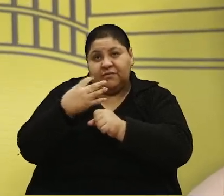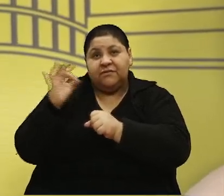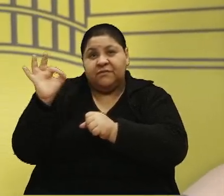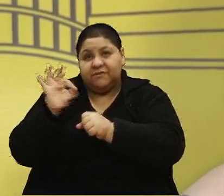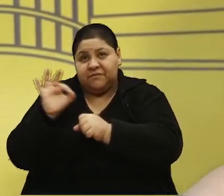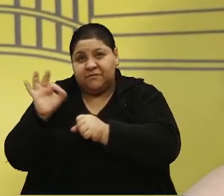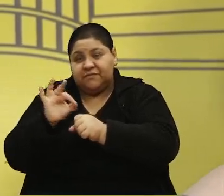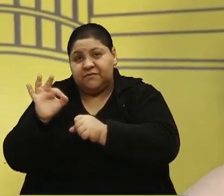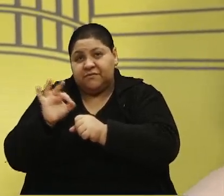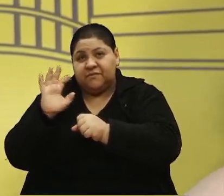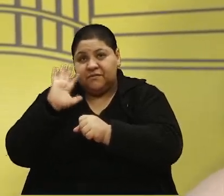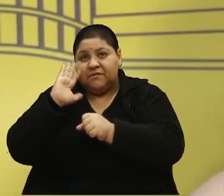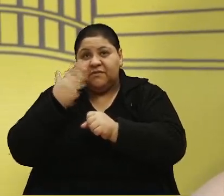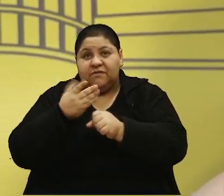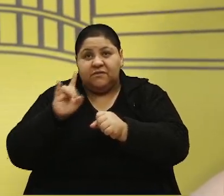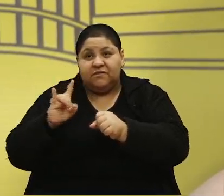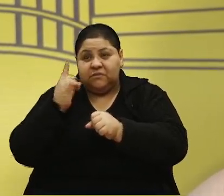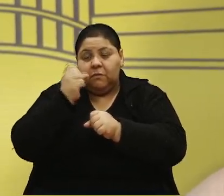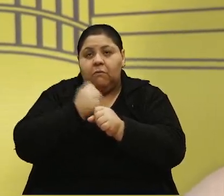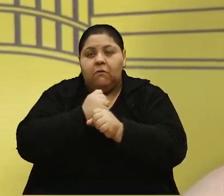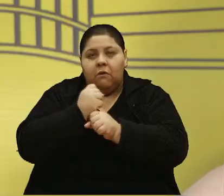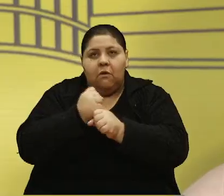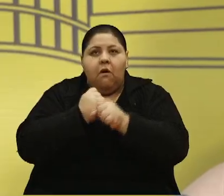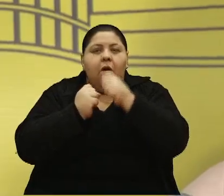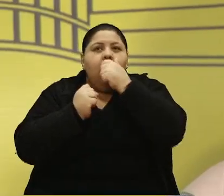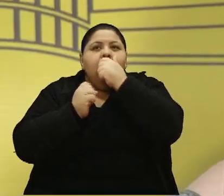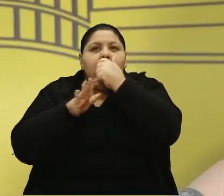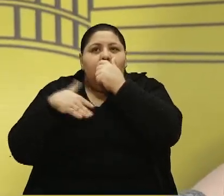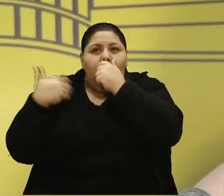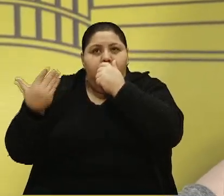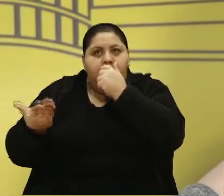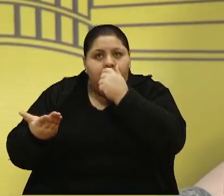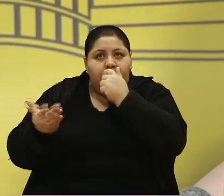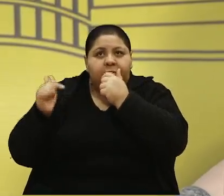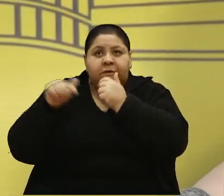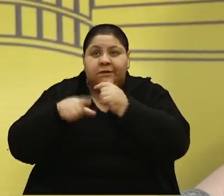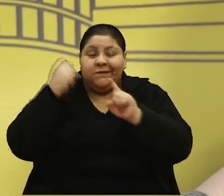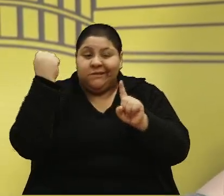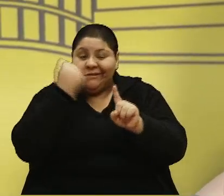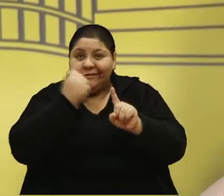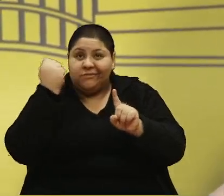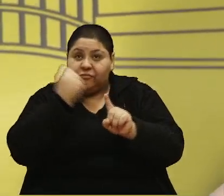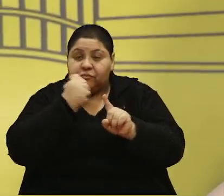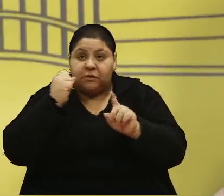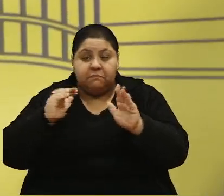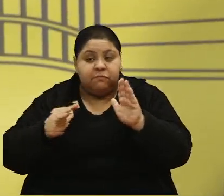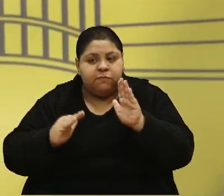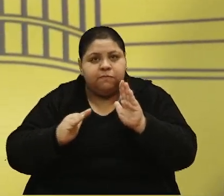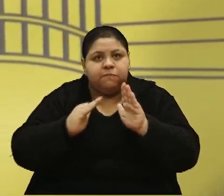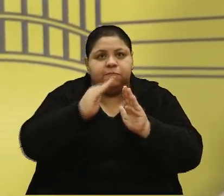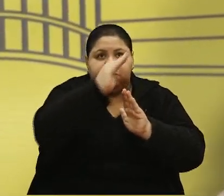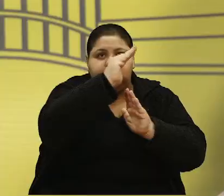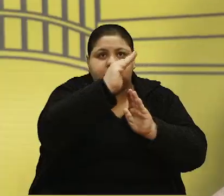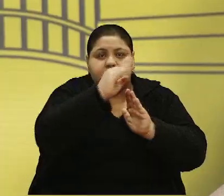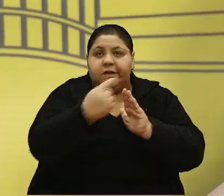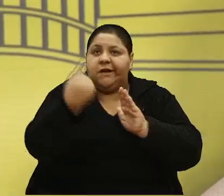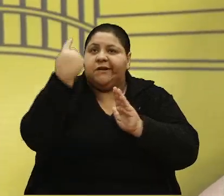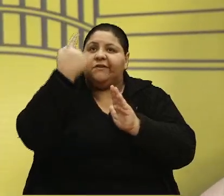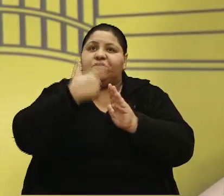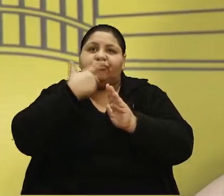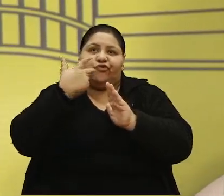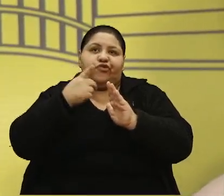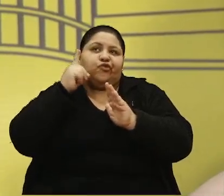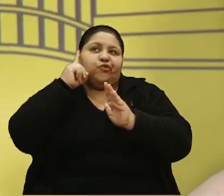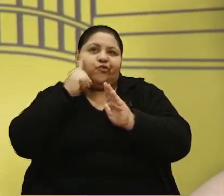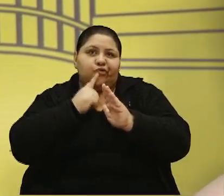64% desses casos aconteceram nos últimos 2 anos. Então, essa violência ela está crescendo. Uma vez a gente dizia só nos